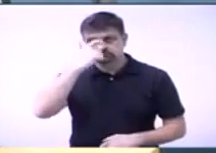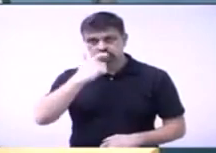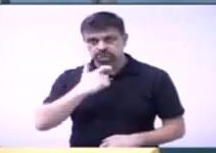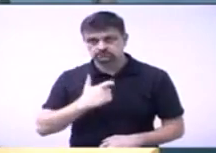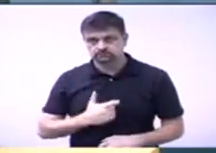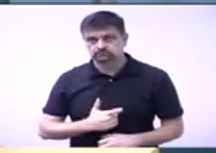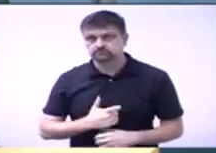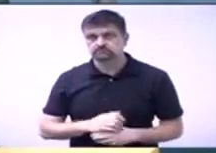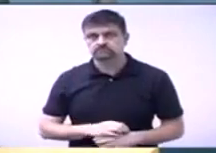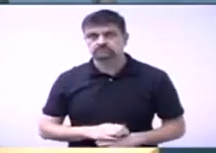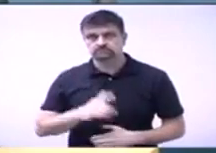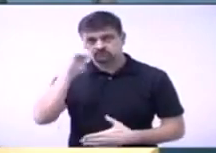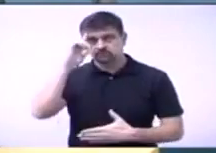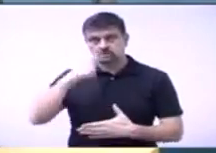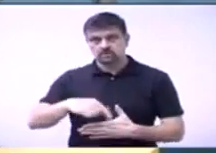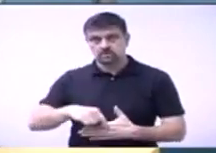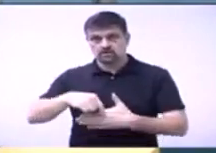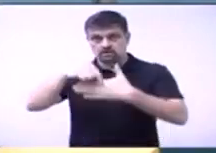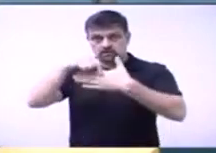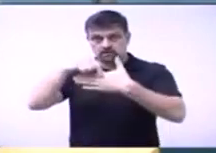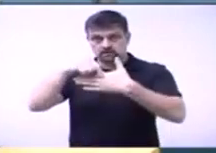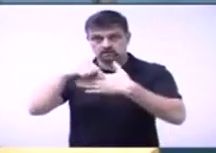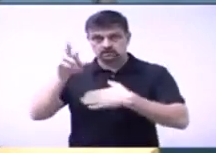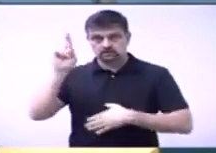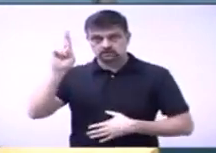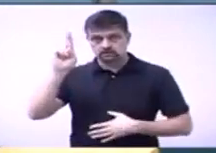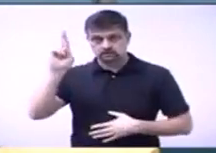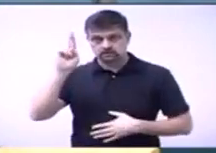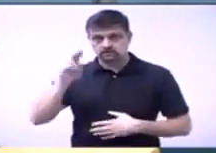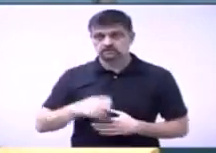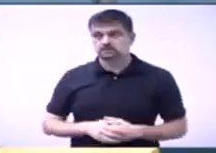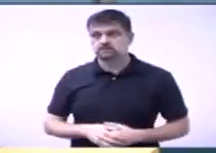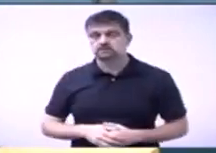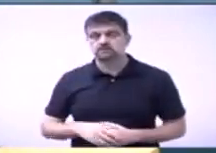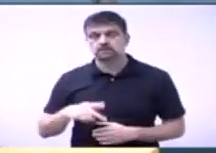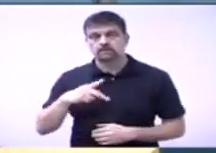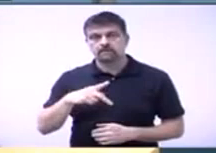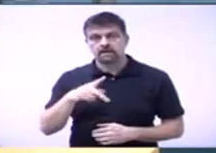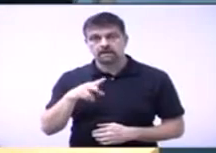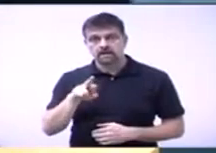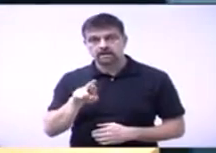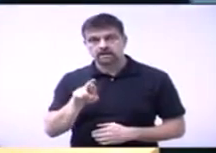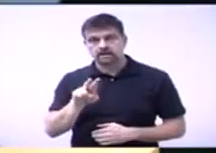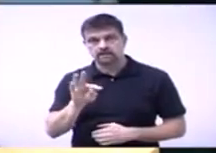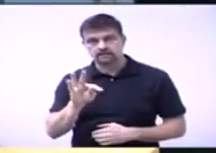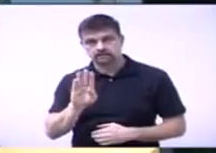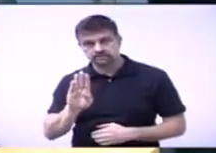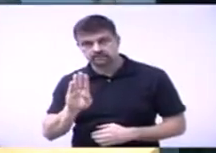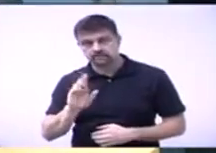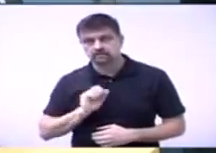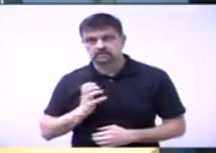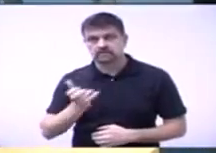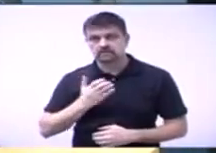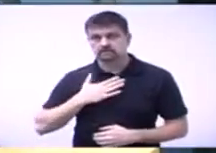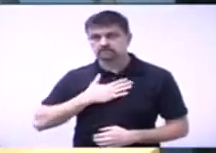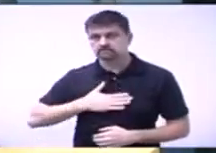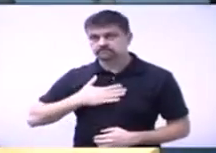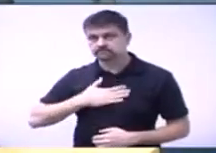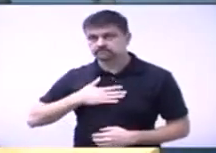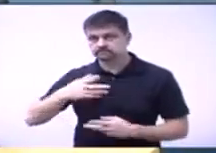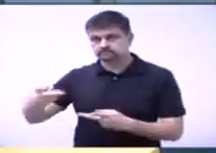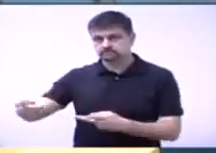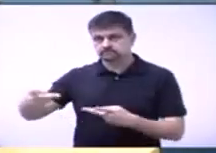de líder de bancada do PRTB Paulínia, quero dar as boas-vindas